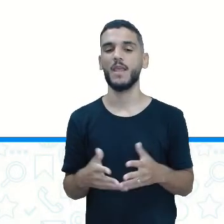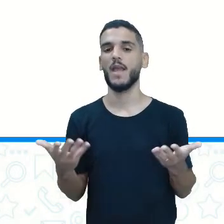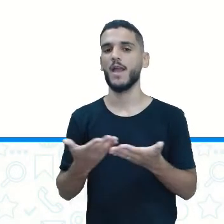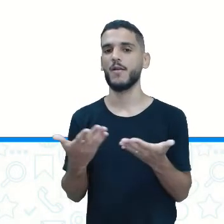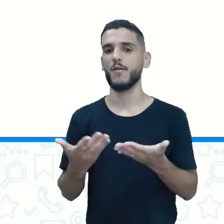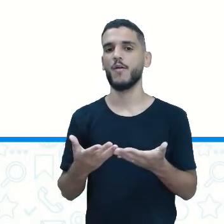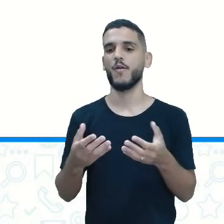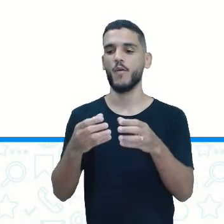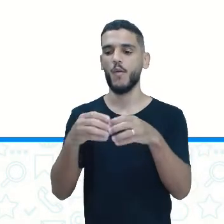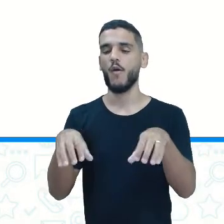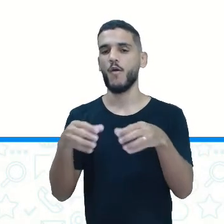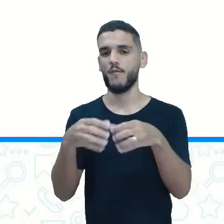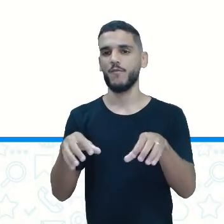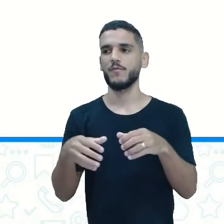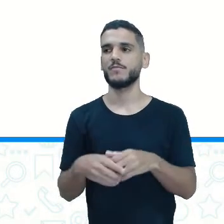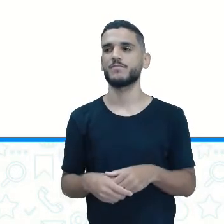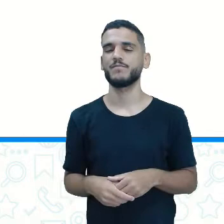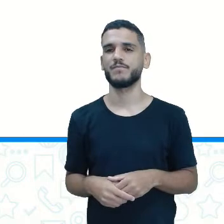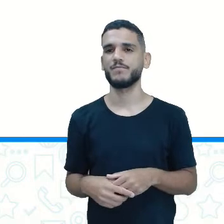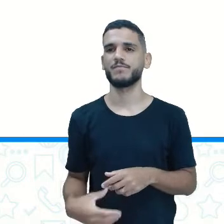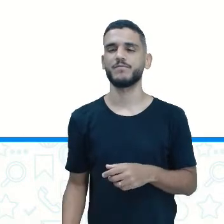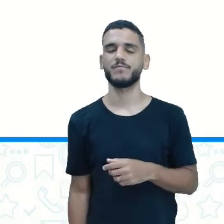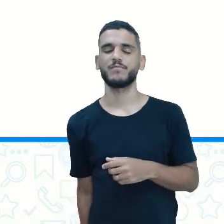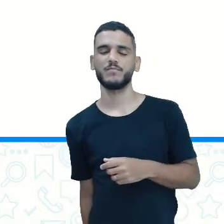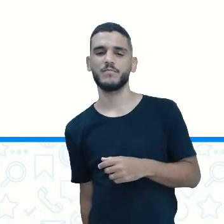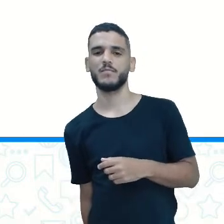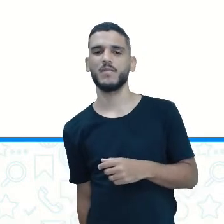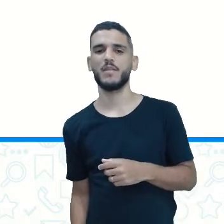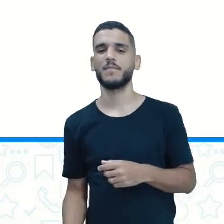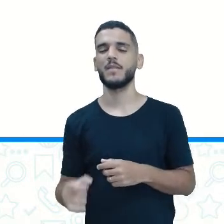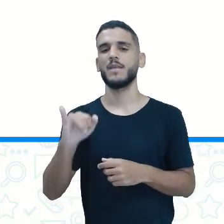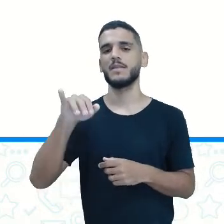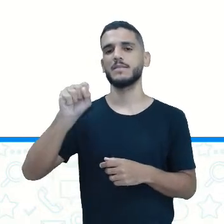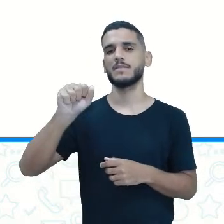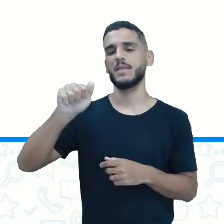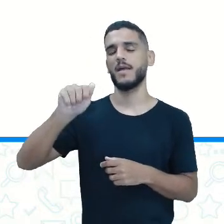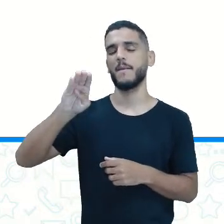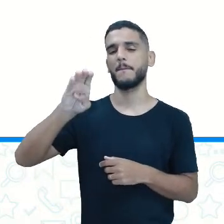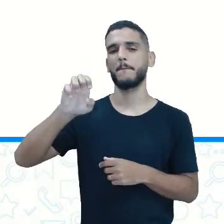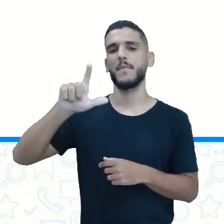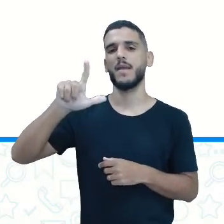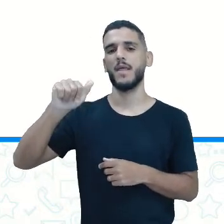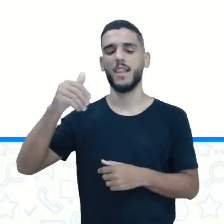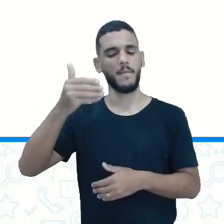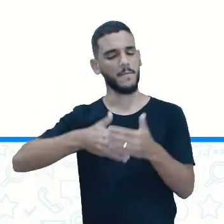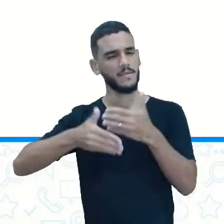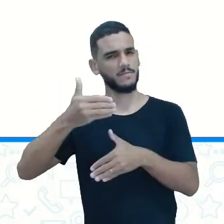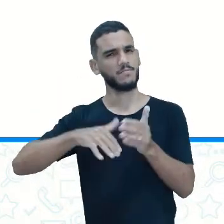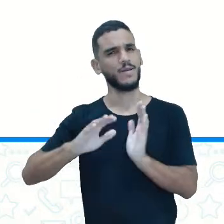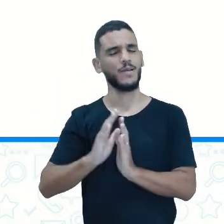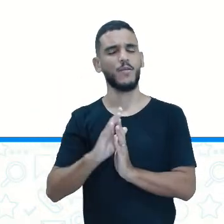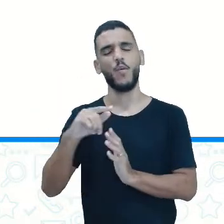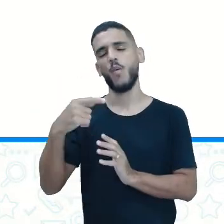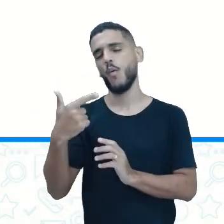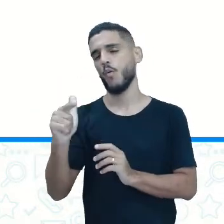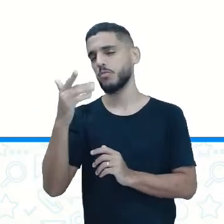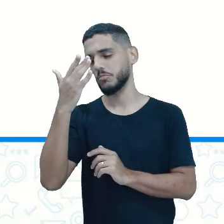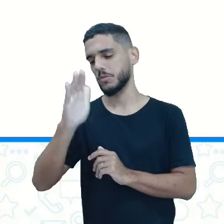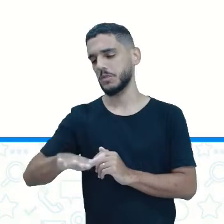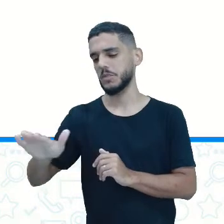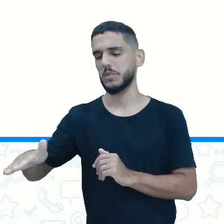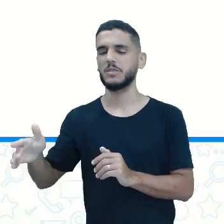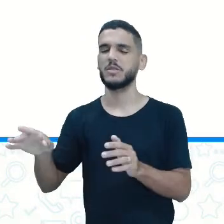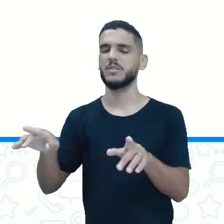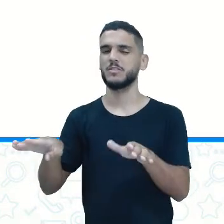bandeja de ovos. Professora Sandra e Isabela está dando as respostas aí. Mais alguma criança chegou para participar conosco ao vivo, né?